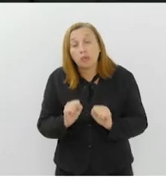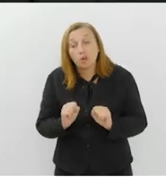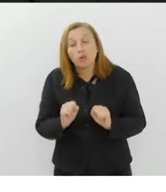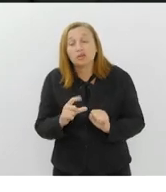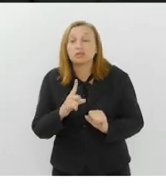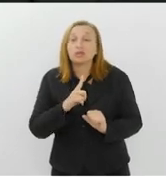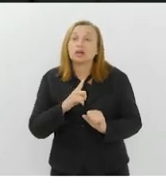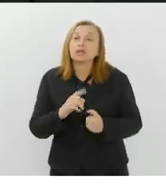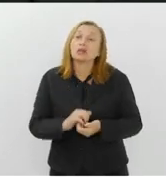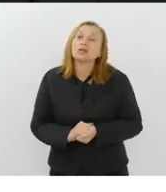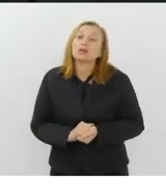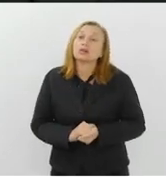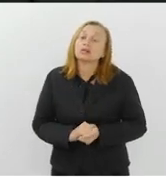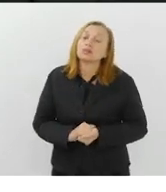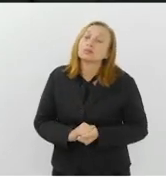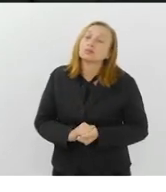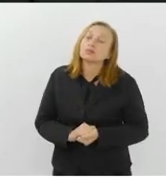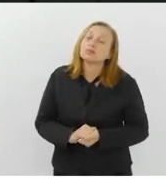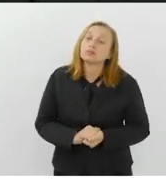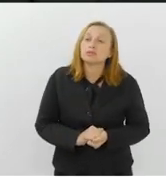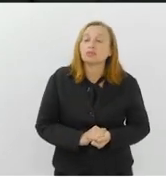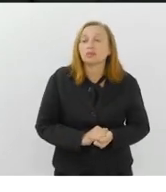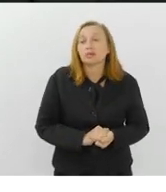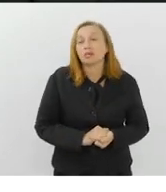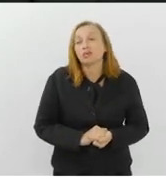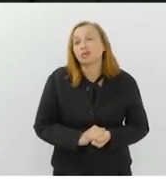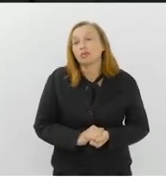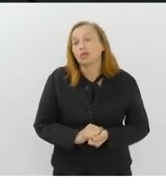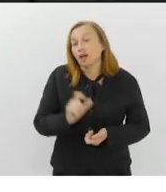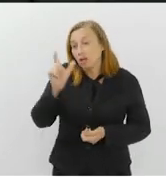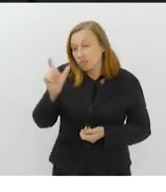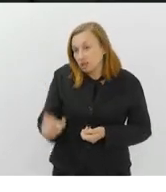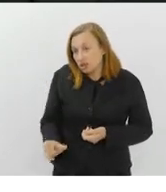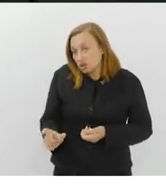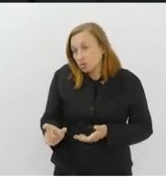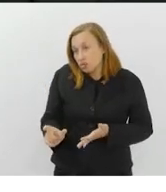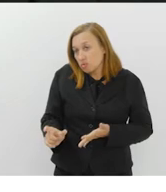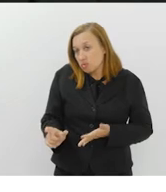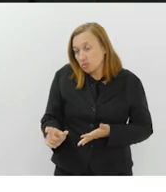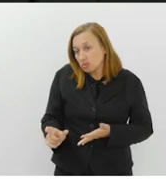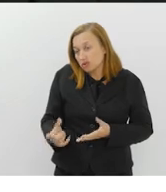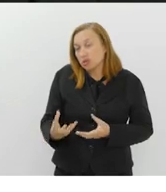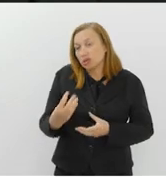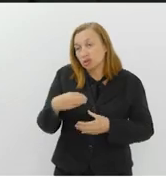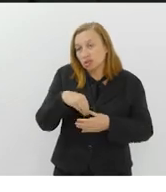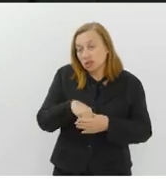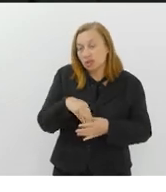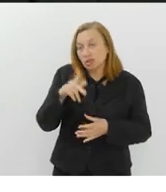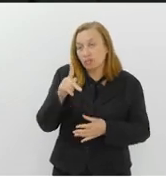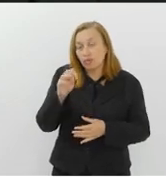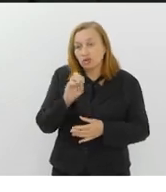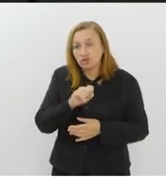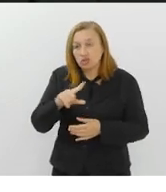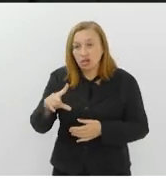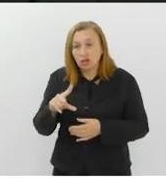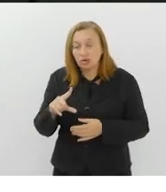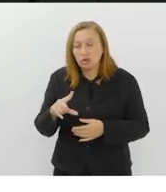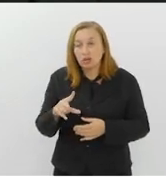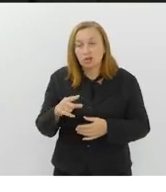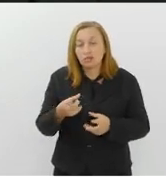havido uma situação em que a pessoa estava, por algum motivo, dentro da Postal e foi verificado que ela não